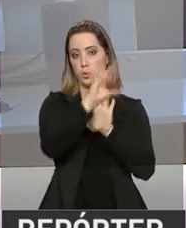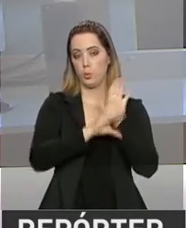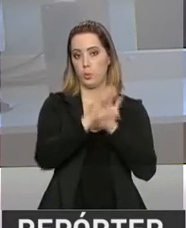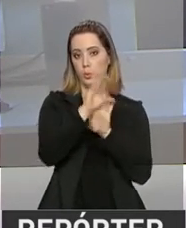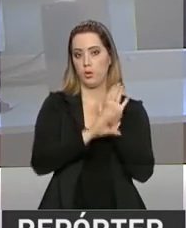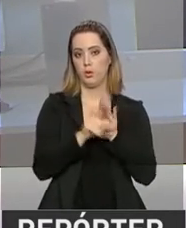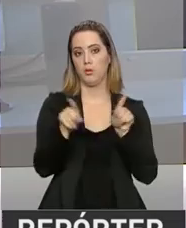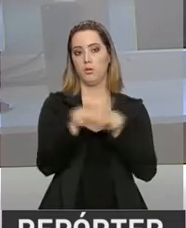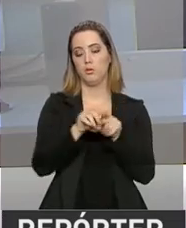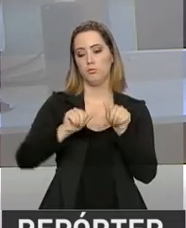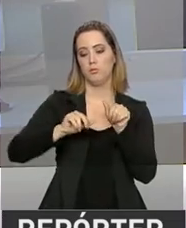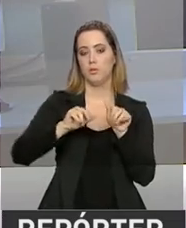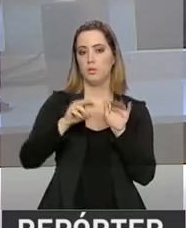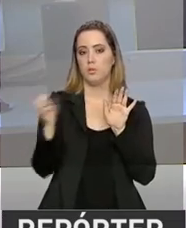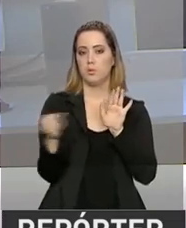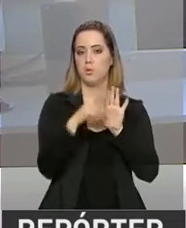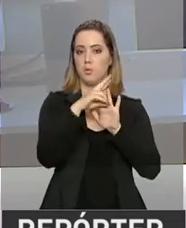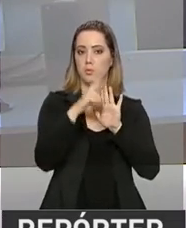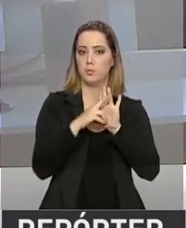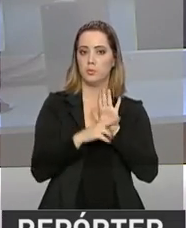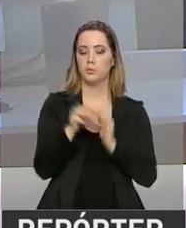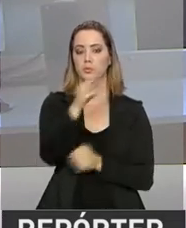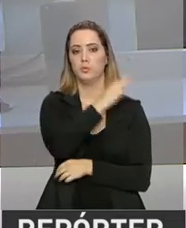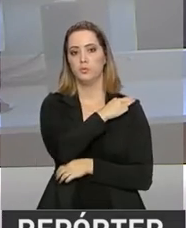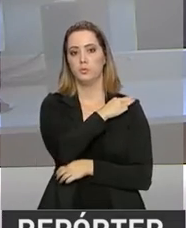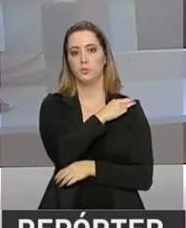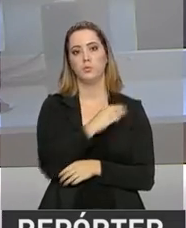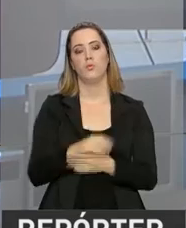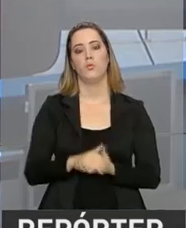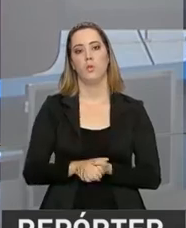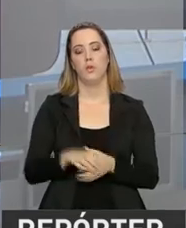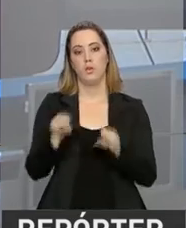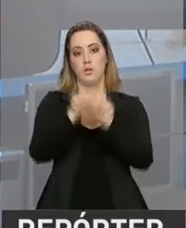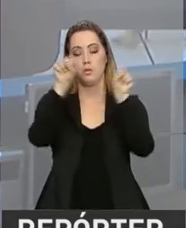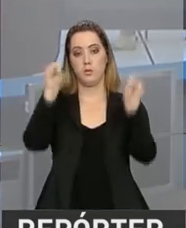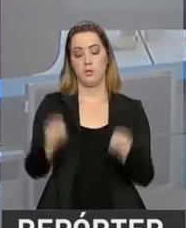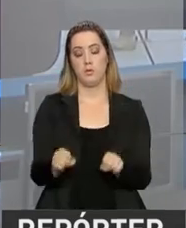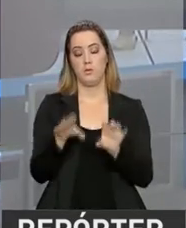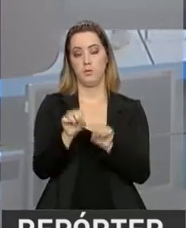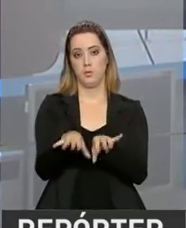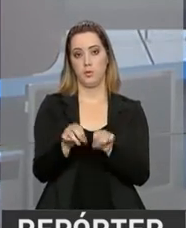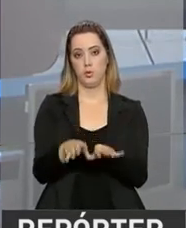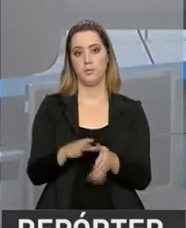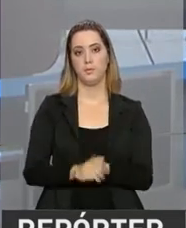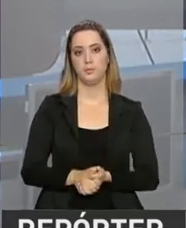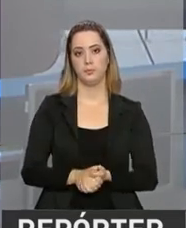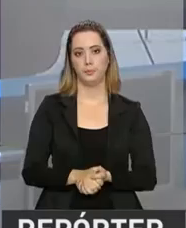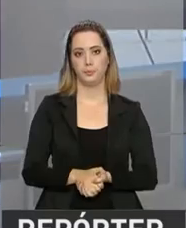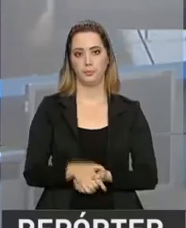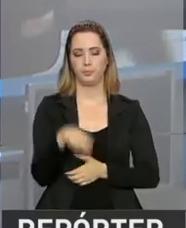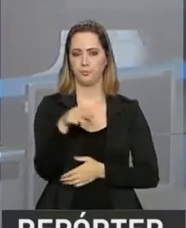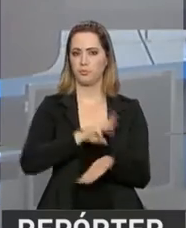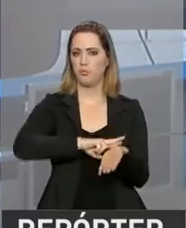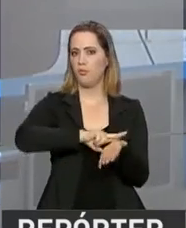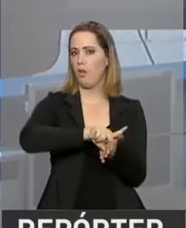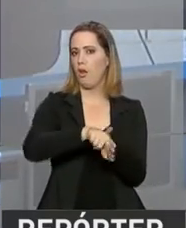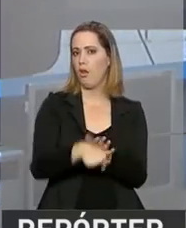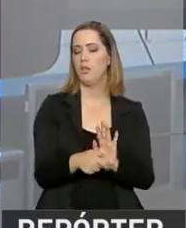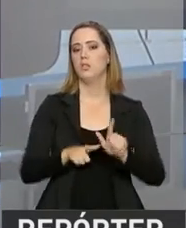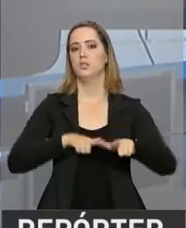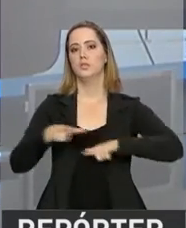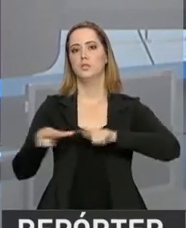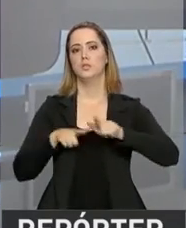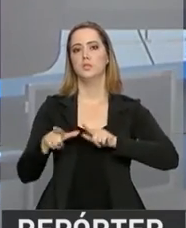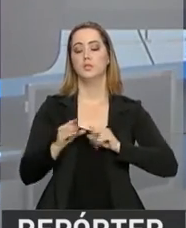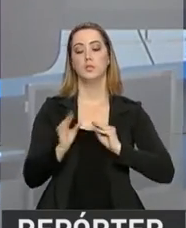reforma do ensino médio e um sistema nacional de educação uma série de medidas de incentivo a micro e pequenos empreendedores